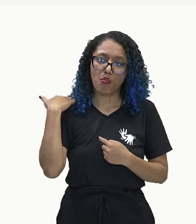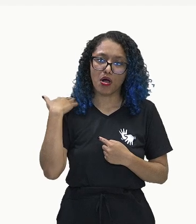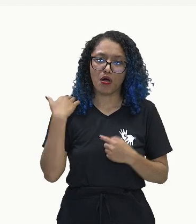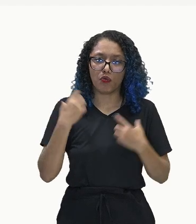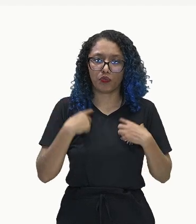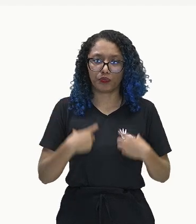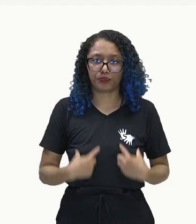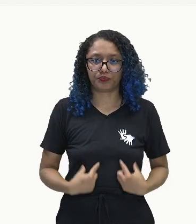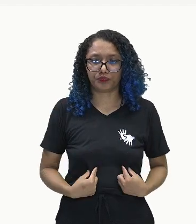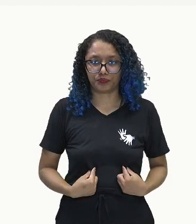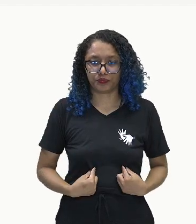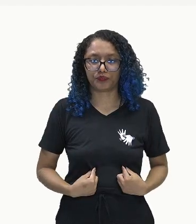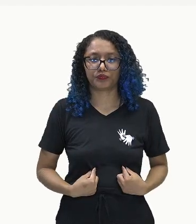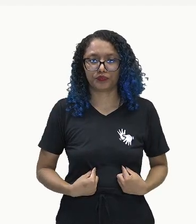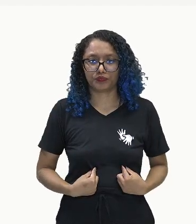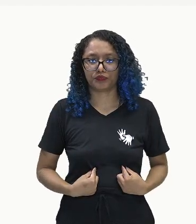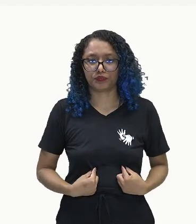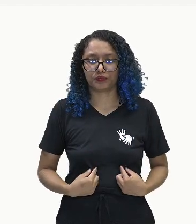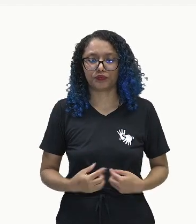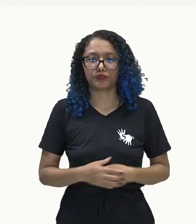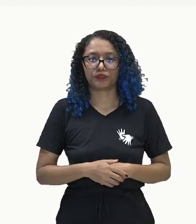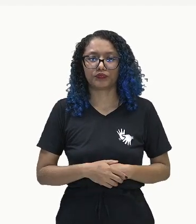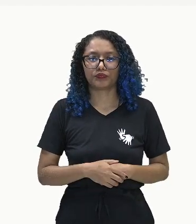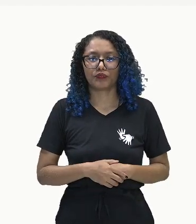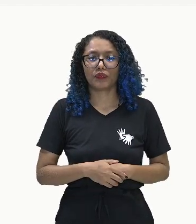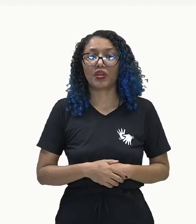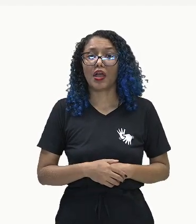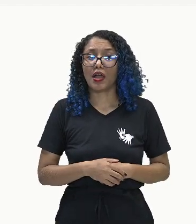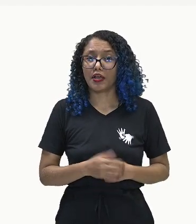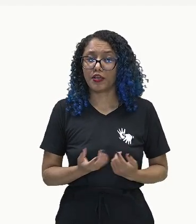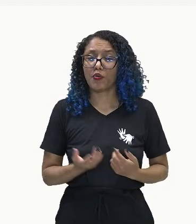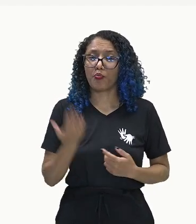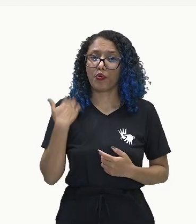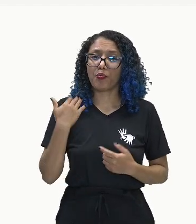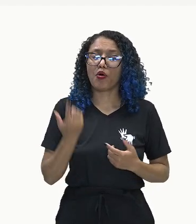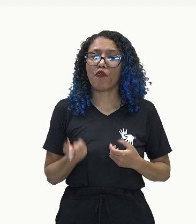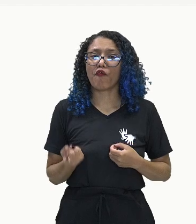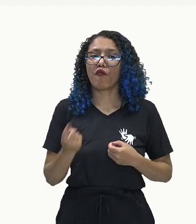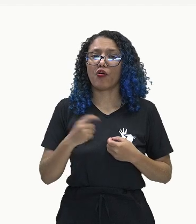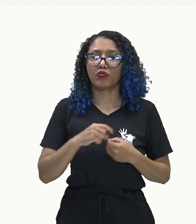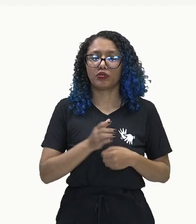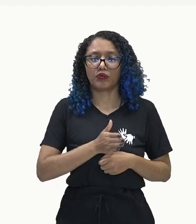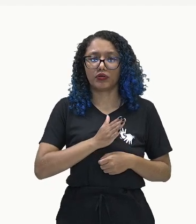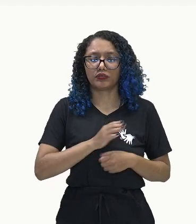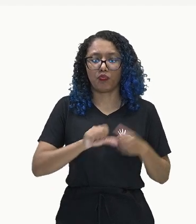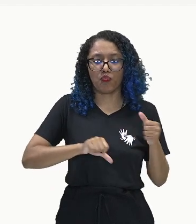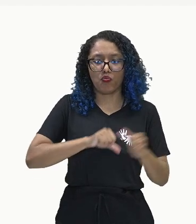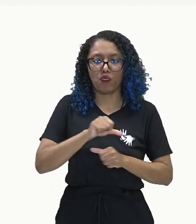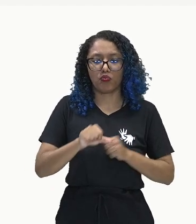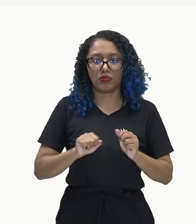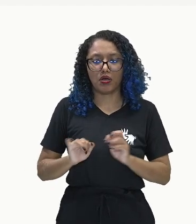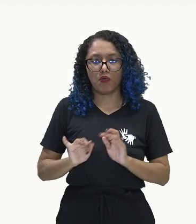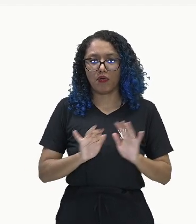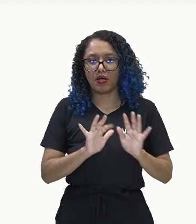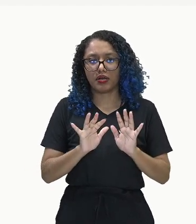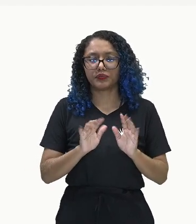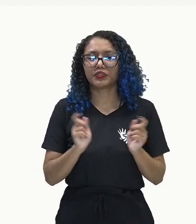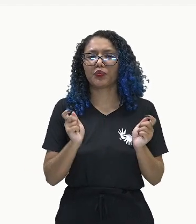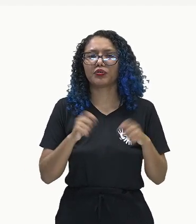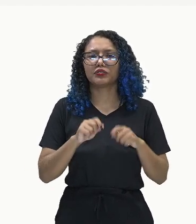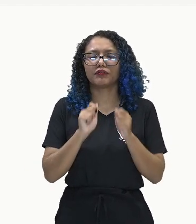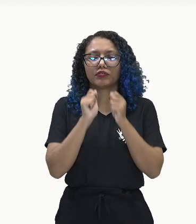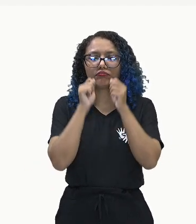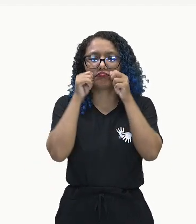o pulmão. E do pulmão, ele vai fazer trocas gasosas para poder ser eliminado